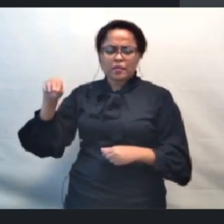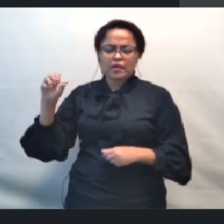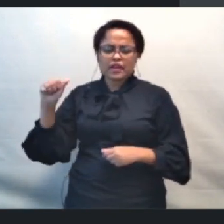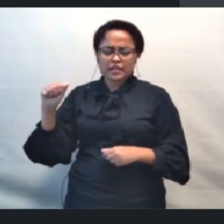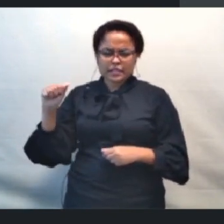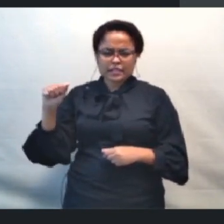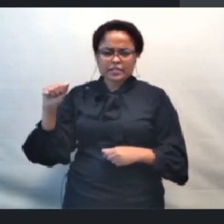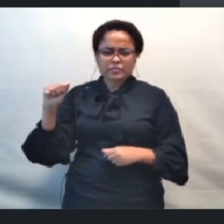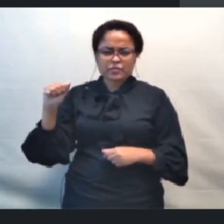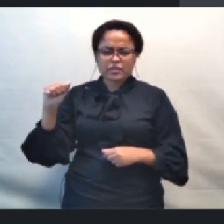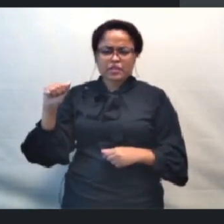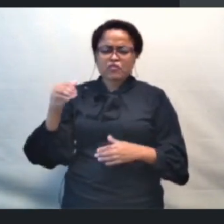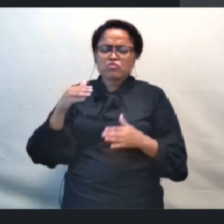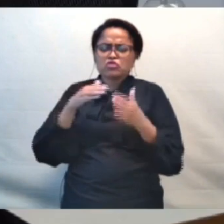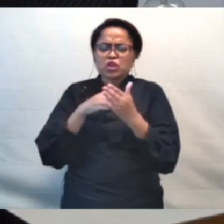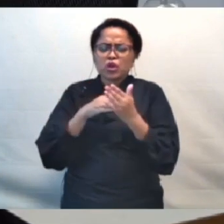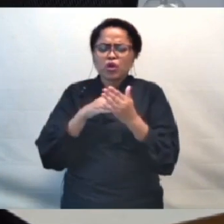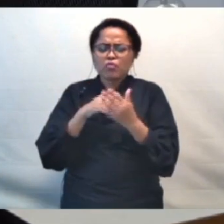Claro. Às